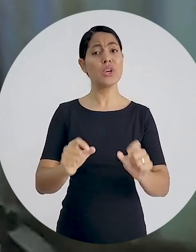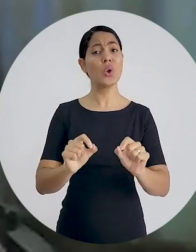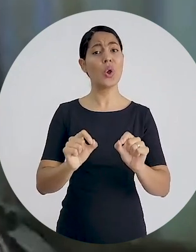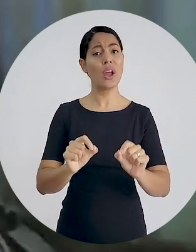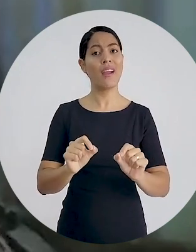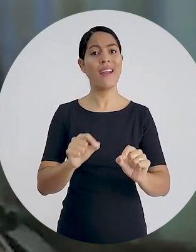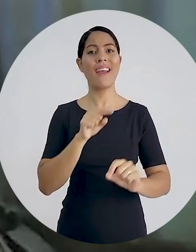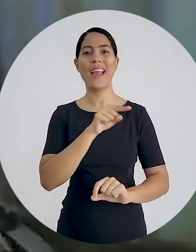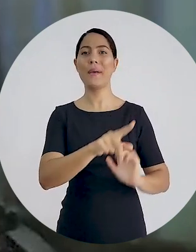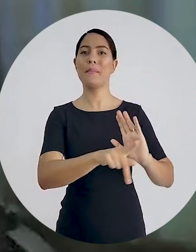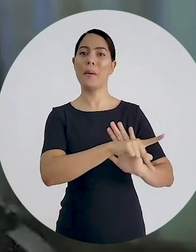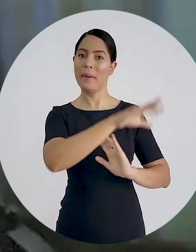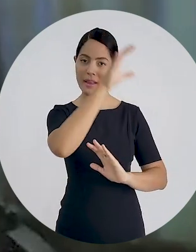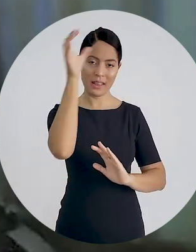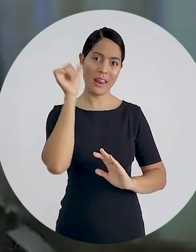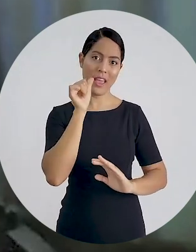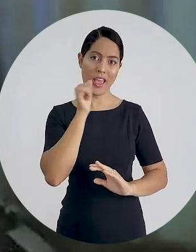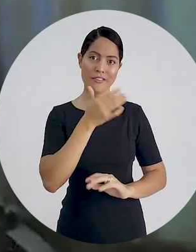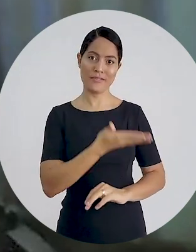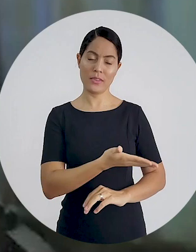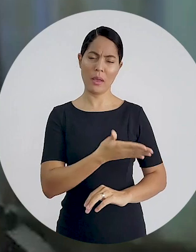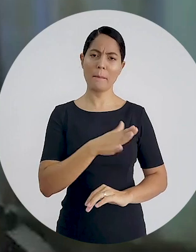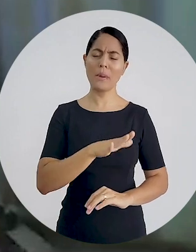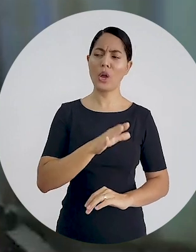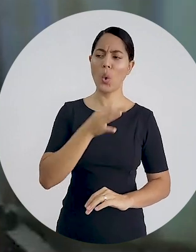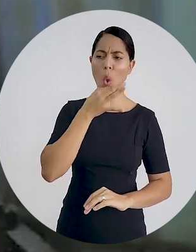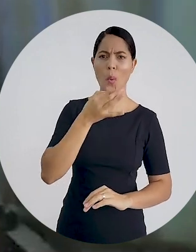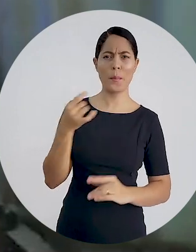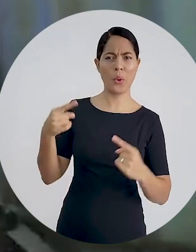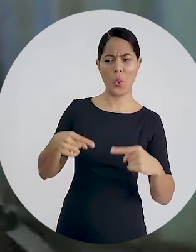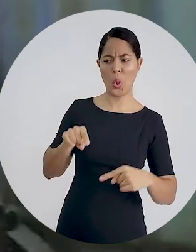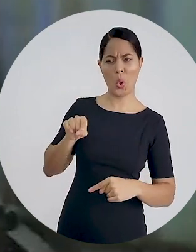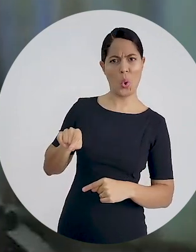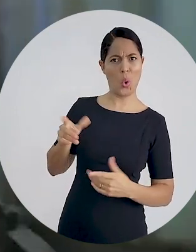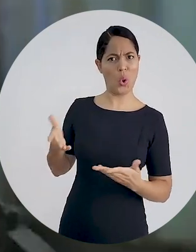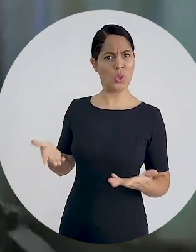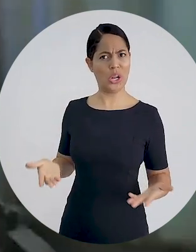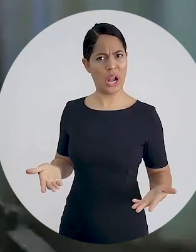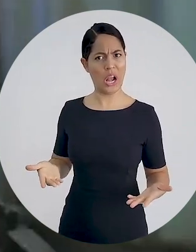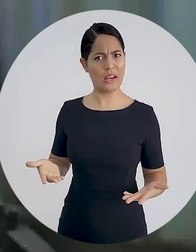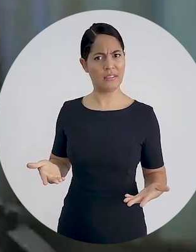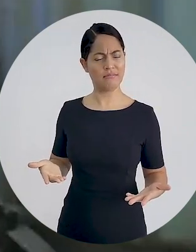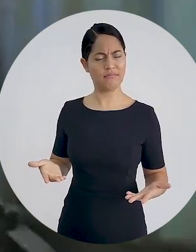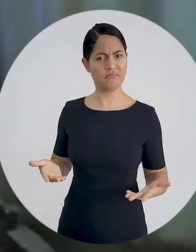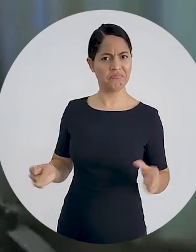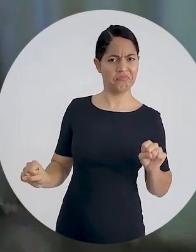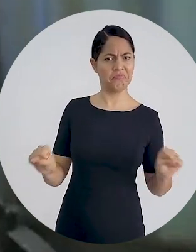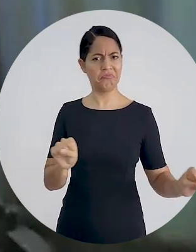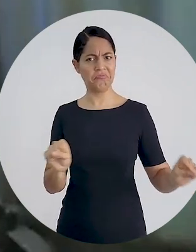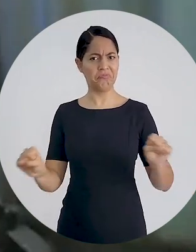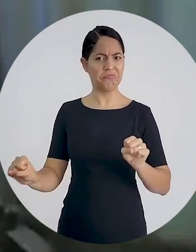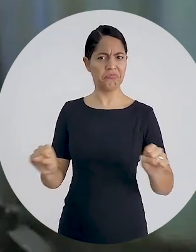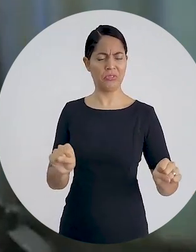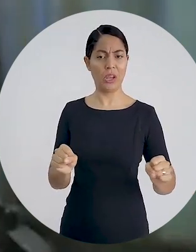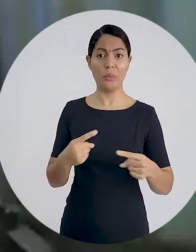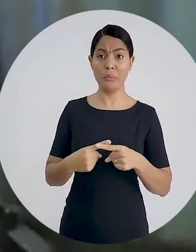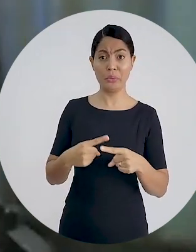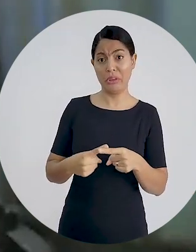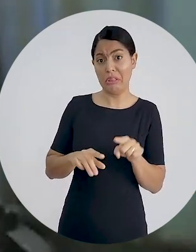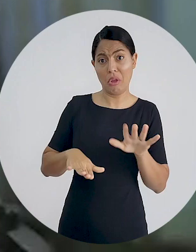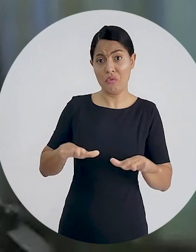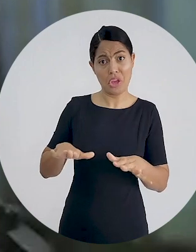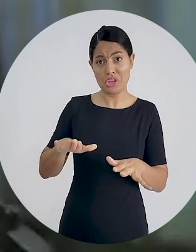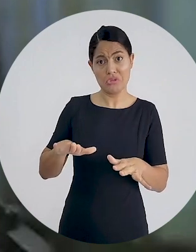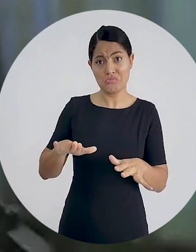processo, a defesa da cliente delas. E a parte adversa, insatisfeita, tendo vista, enfim,